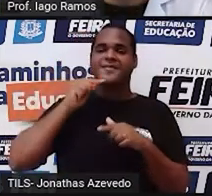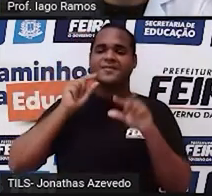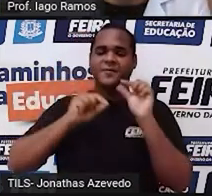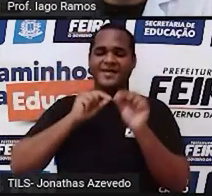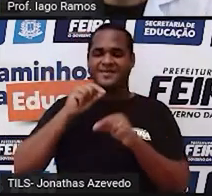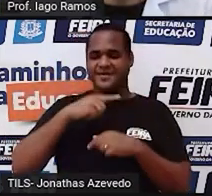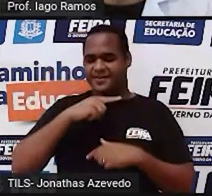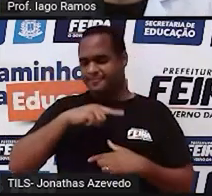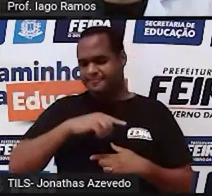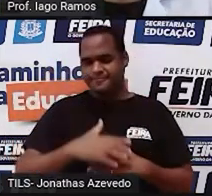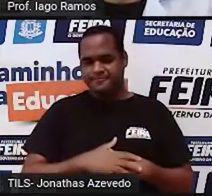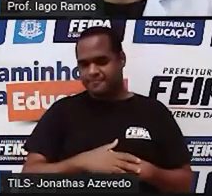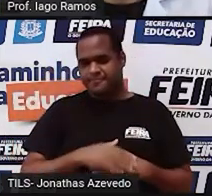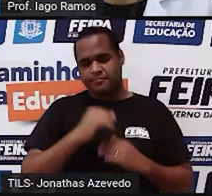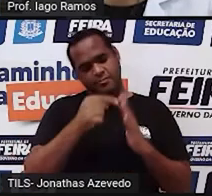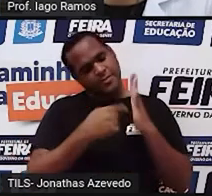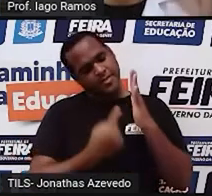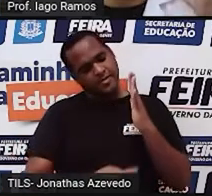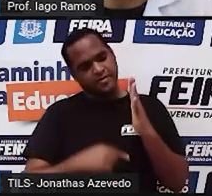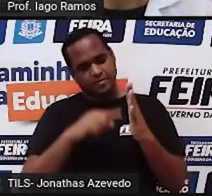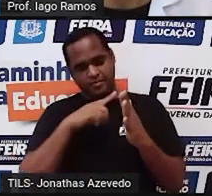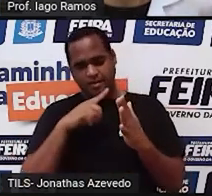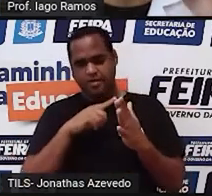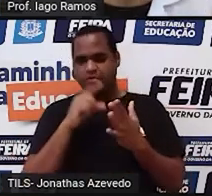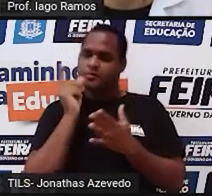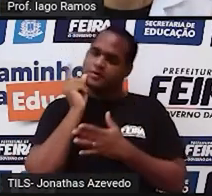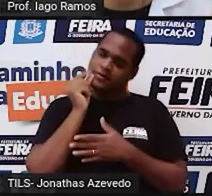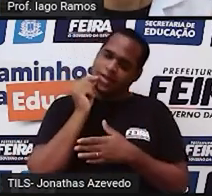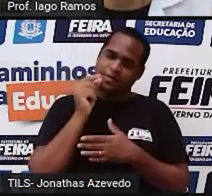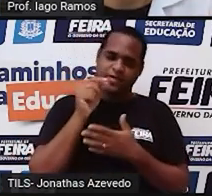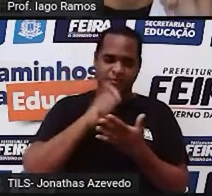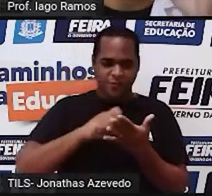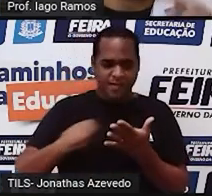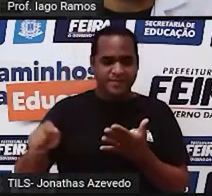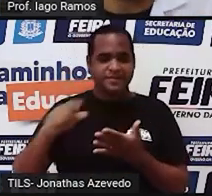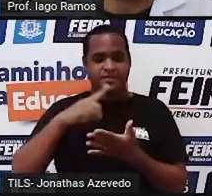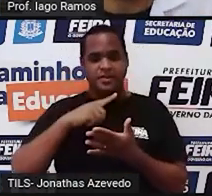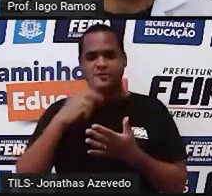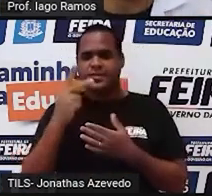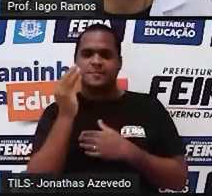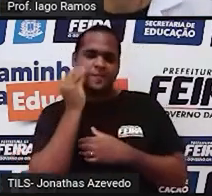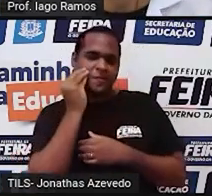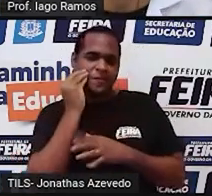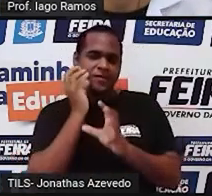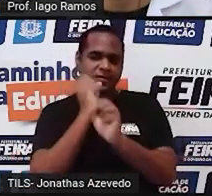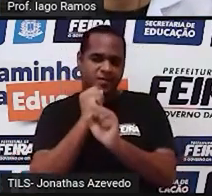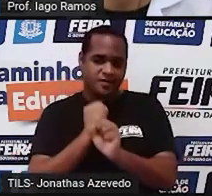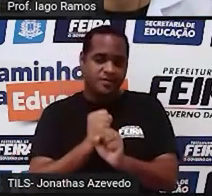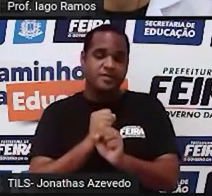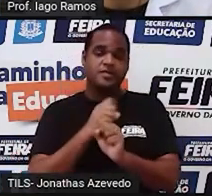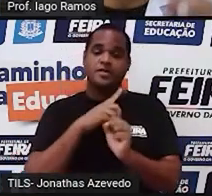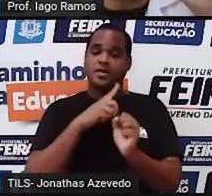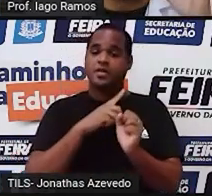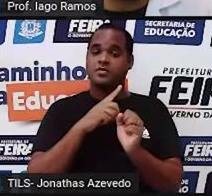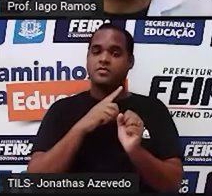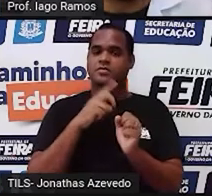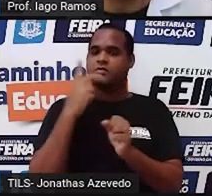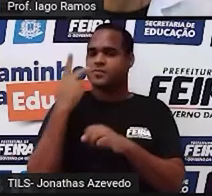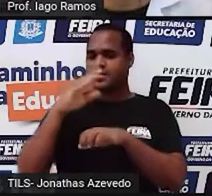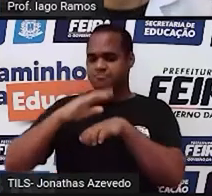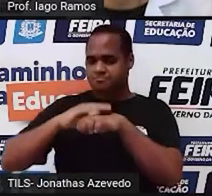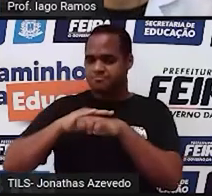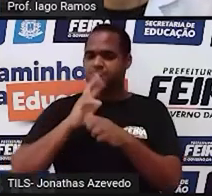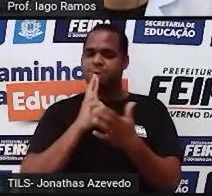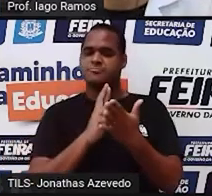Olha só um caderno pega um lápis e uma borracha que é para você fazer continhas né é para